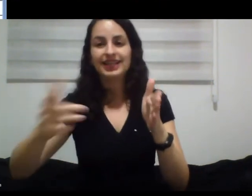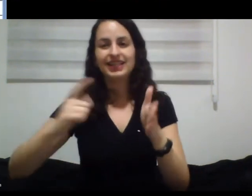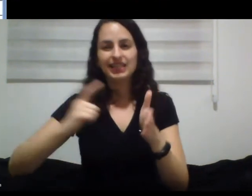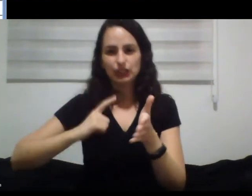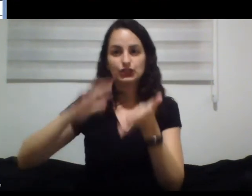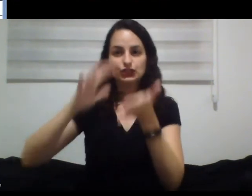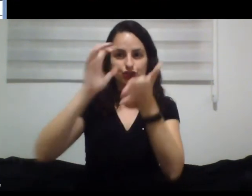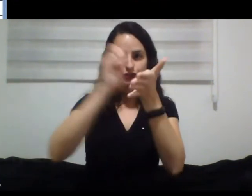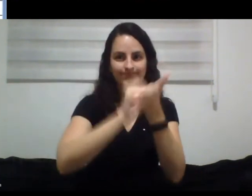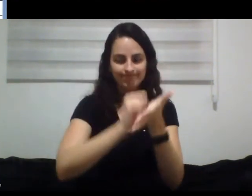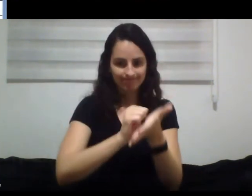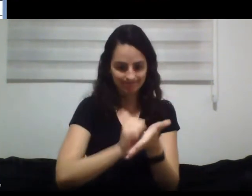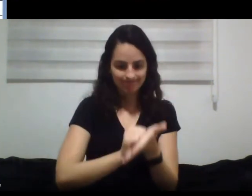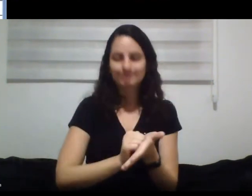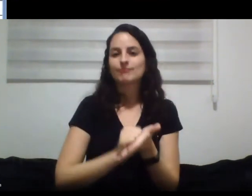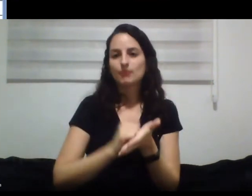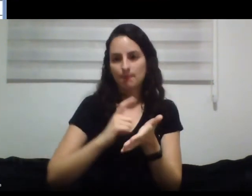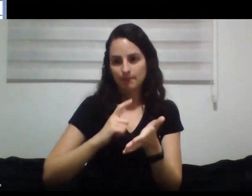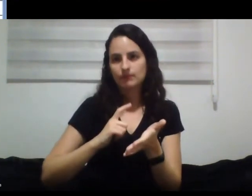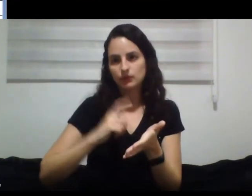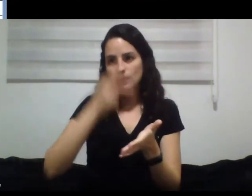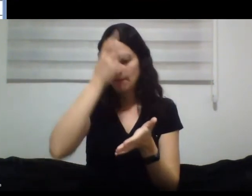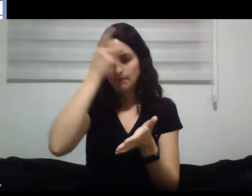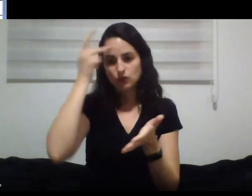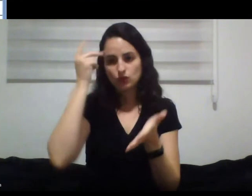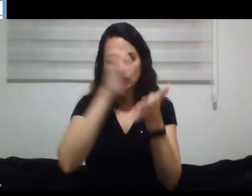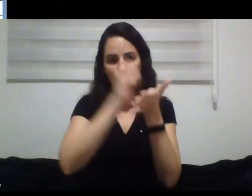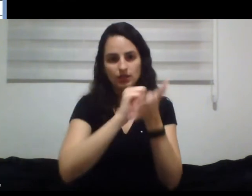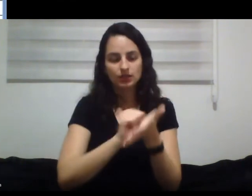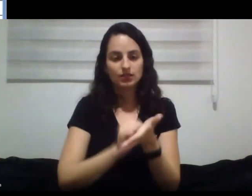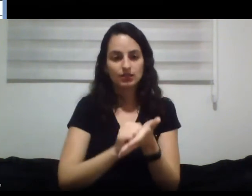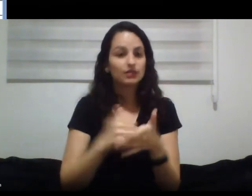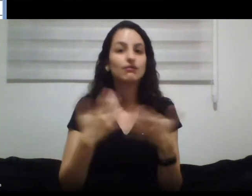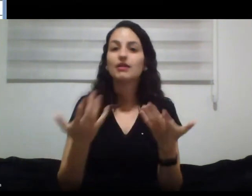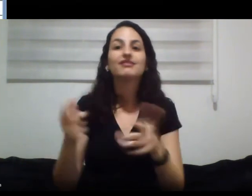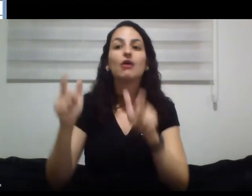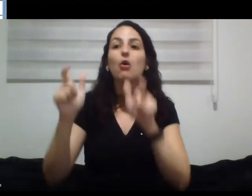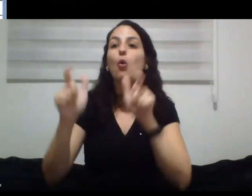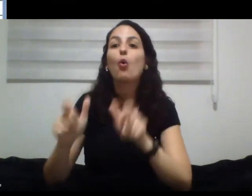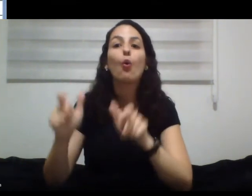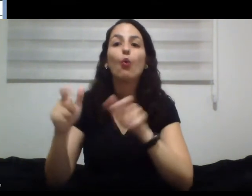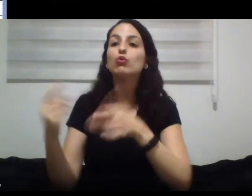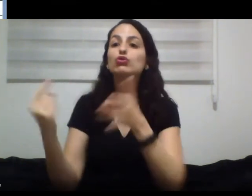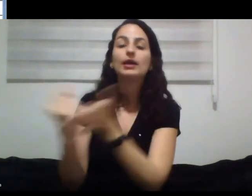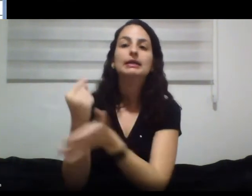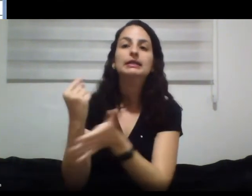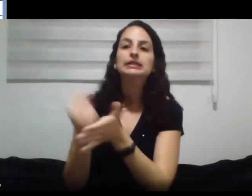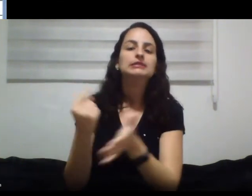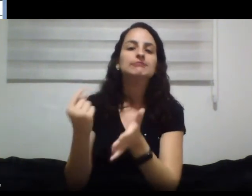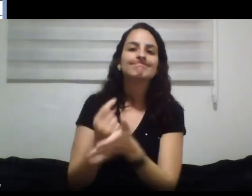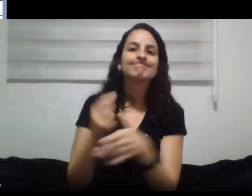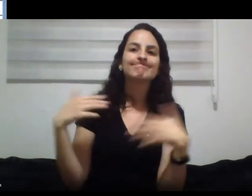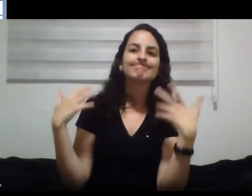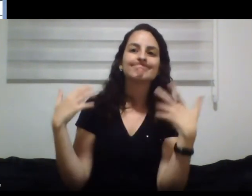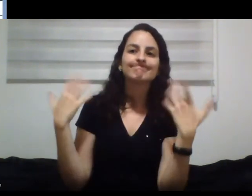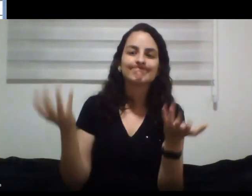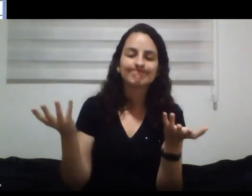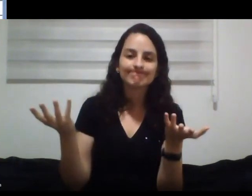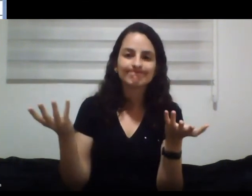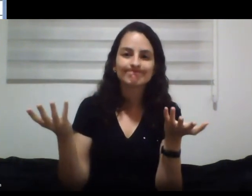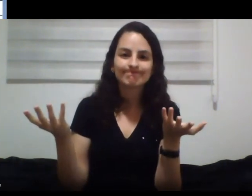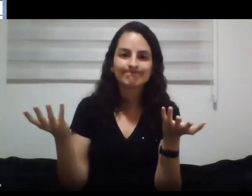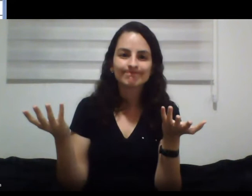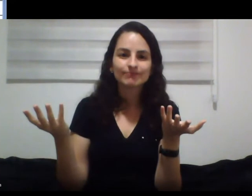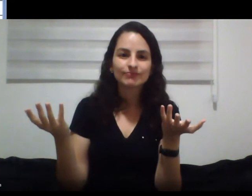preocupada de ficar aquela live muito grande depois de uma gravação. Na bibliografia, né, gente? Professora